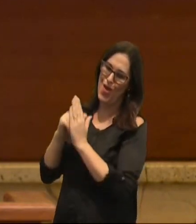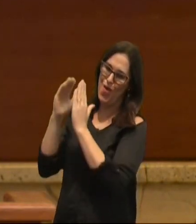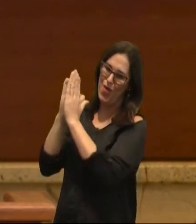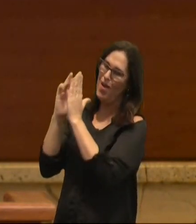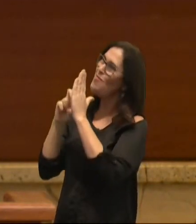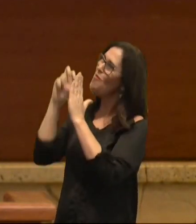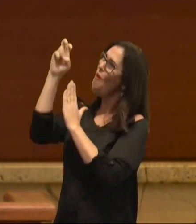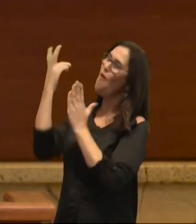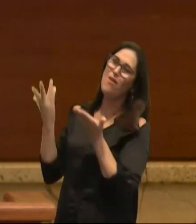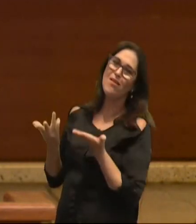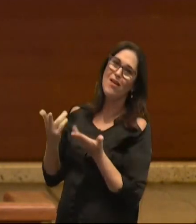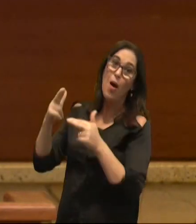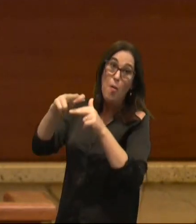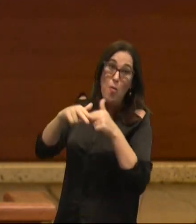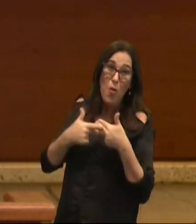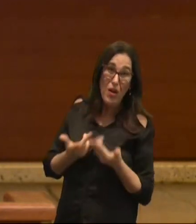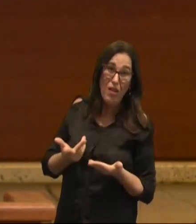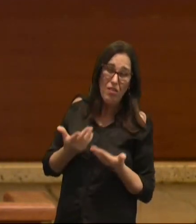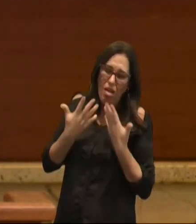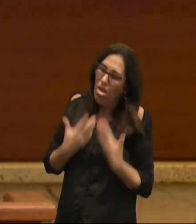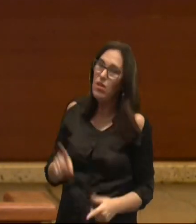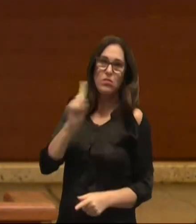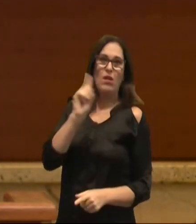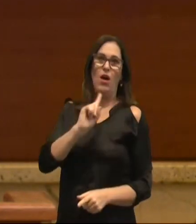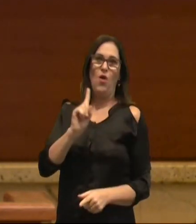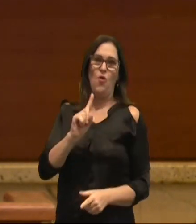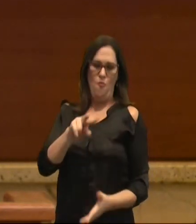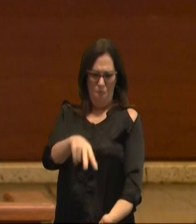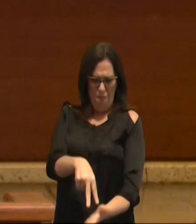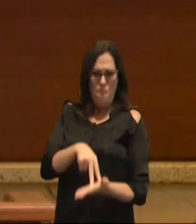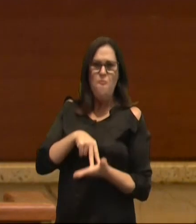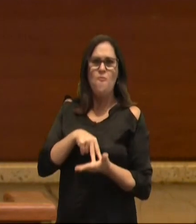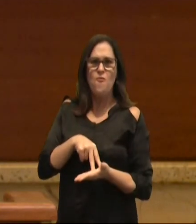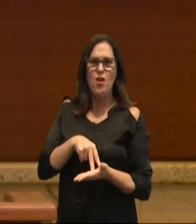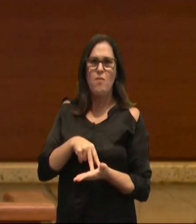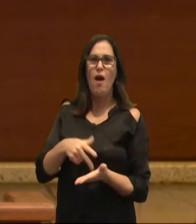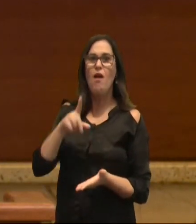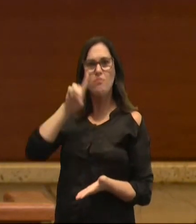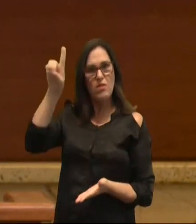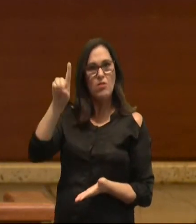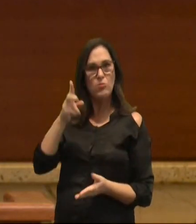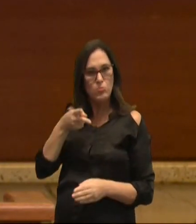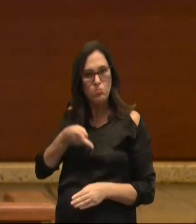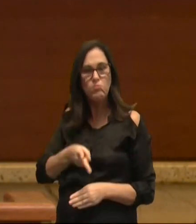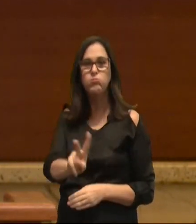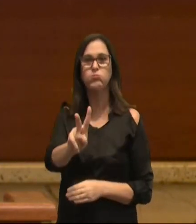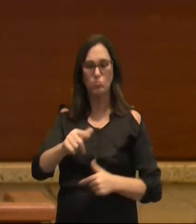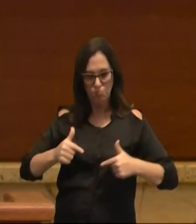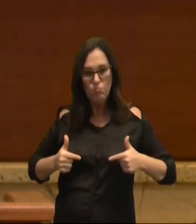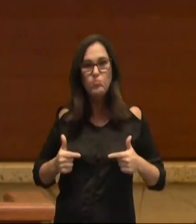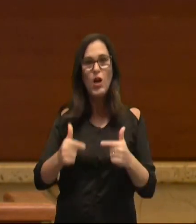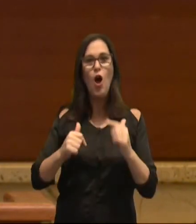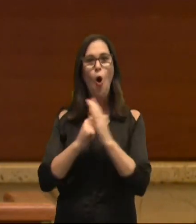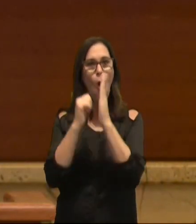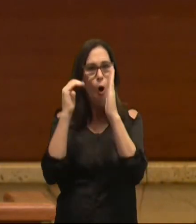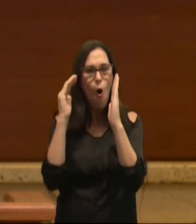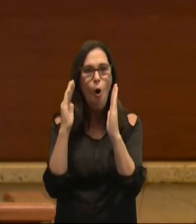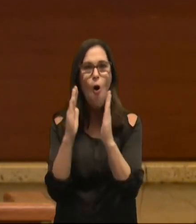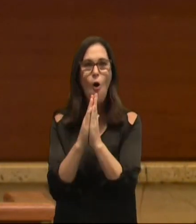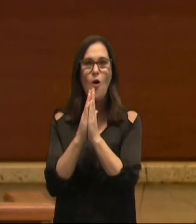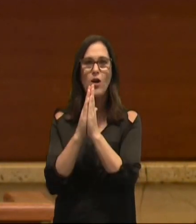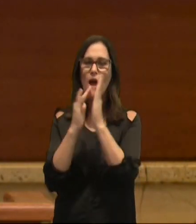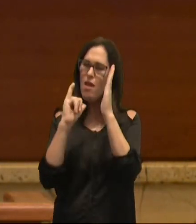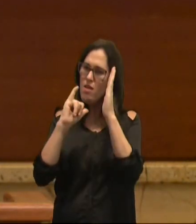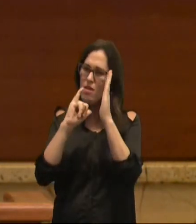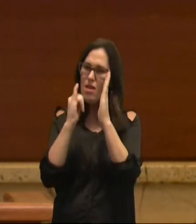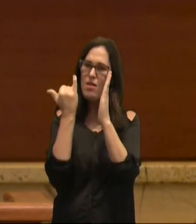isso, irmãos, não vamos desfalecer, firmados em Deus, continuemos a lutar e a orar e a